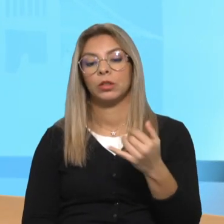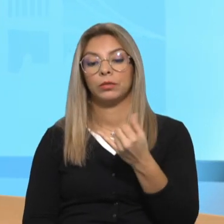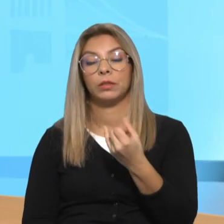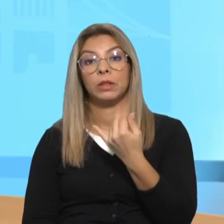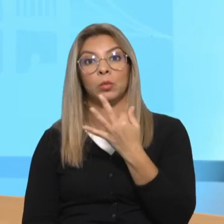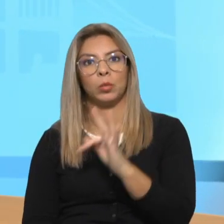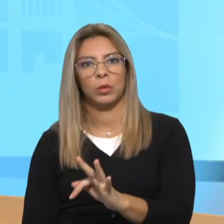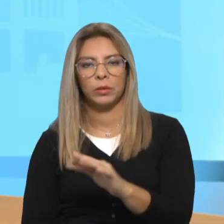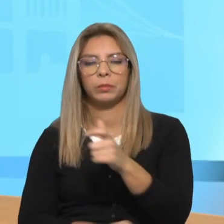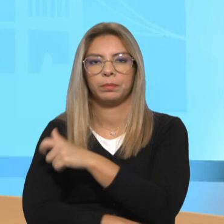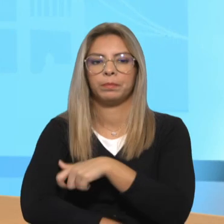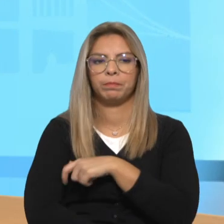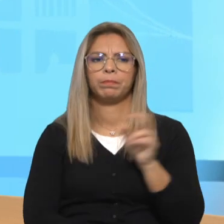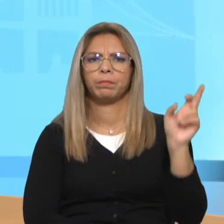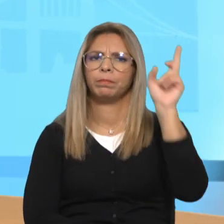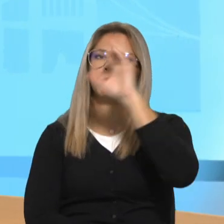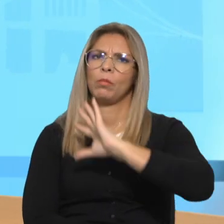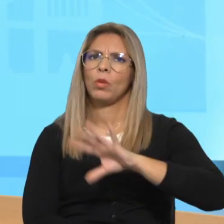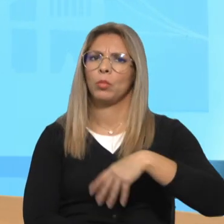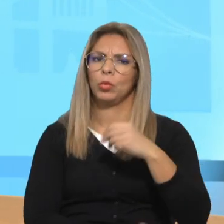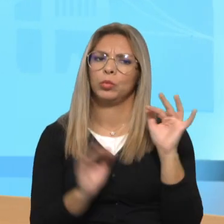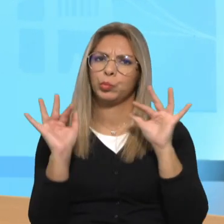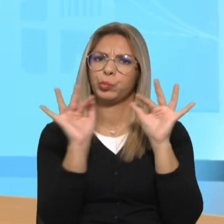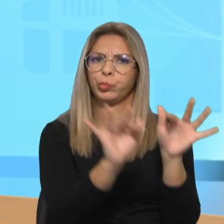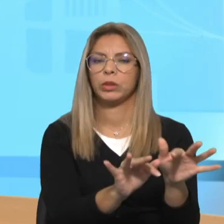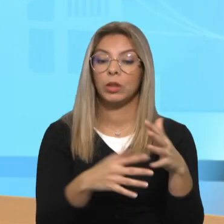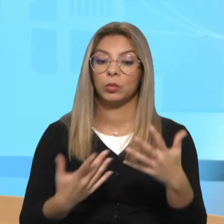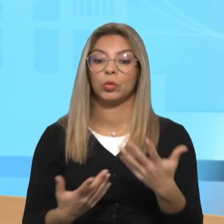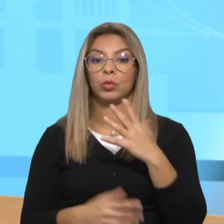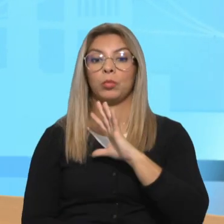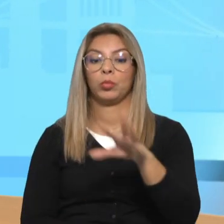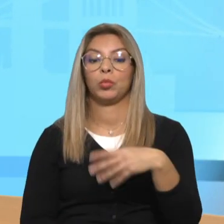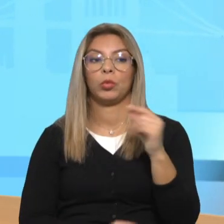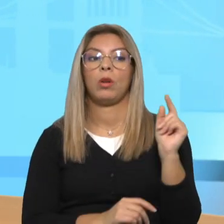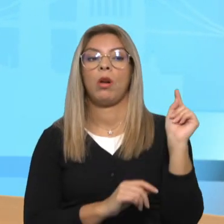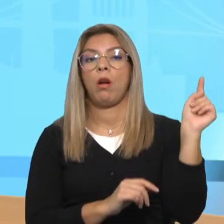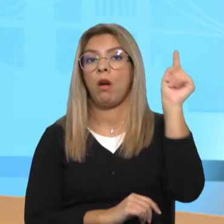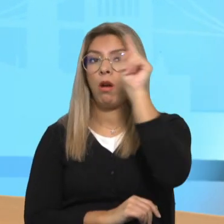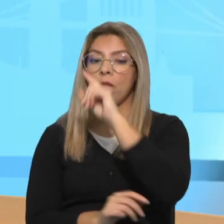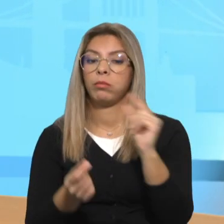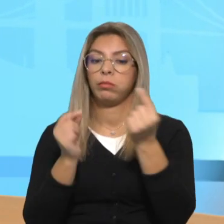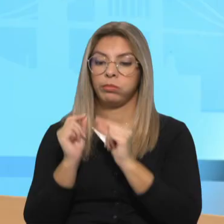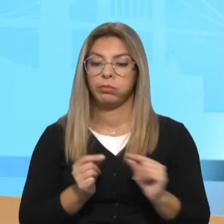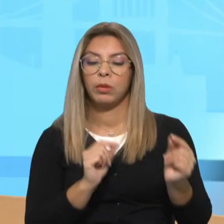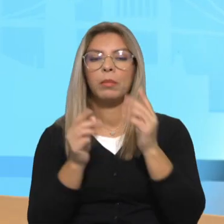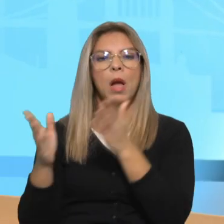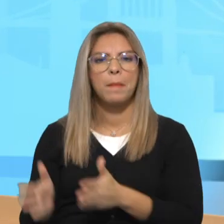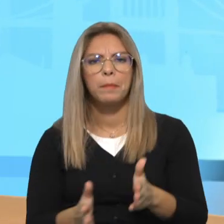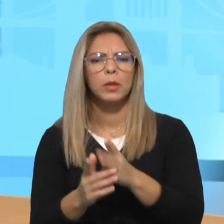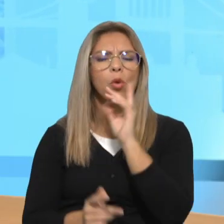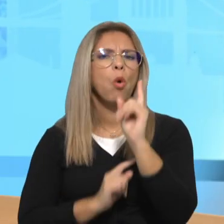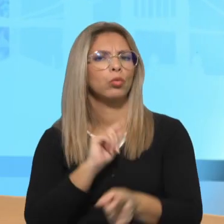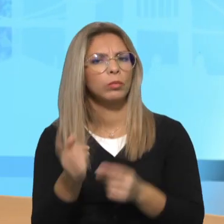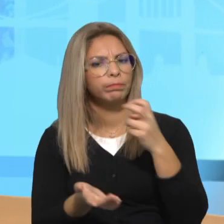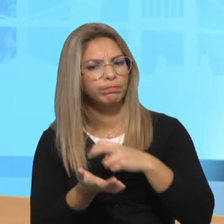com representantes de todo o mundo, e agora é em todo o mundo que continua o debate de ideias e se estudam caminhos a percorrer,